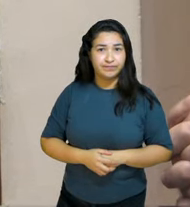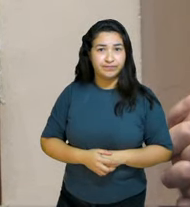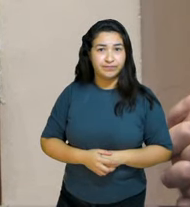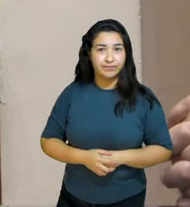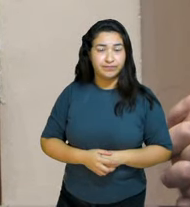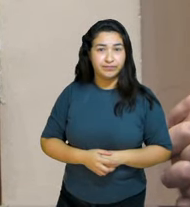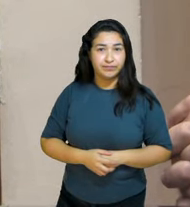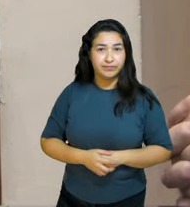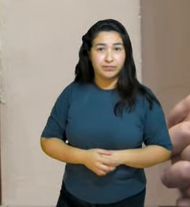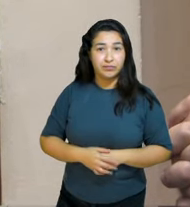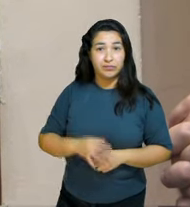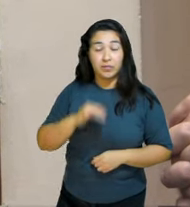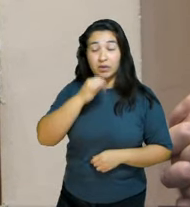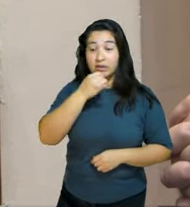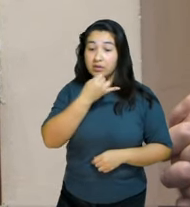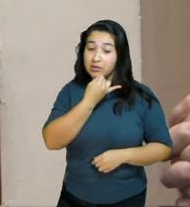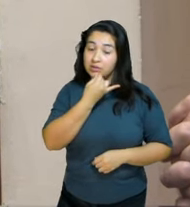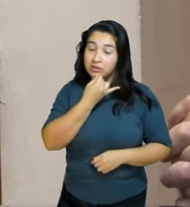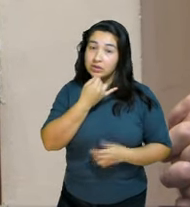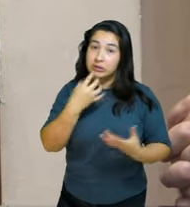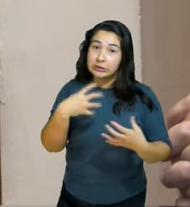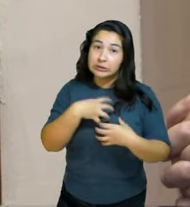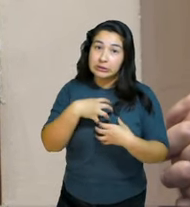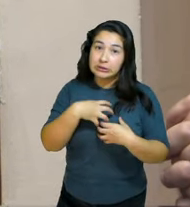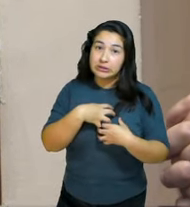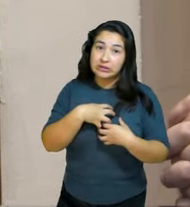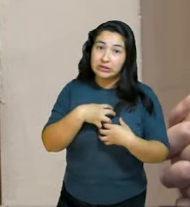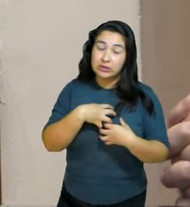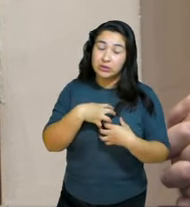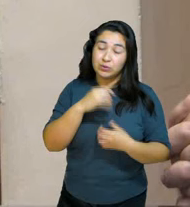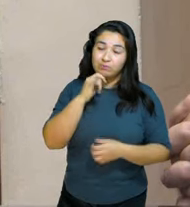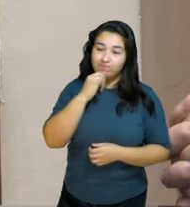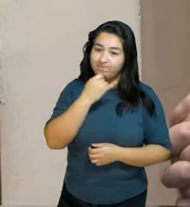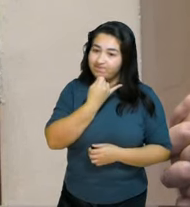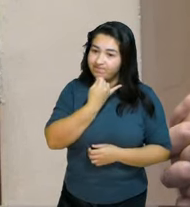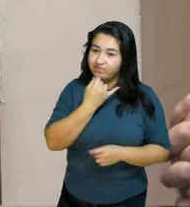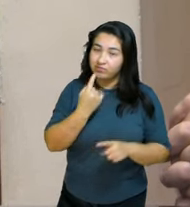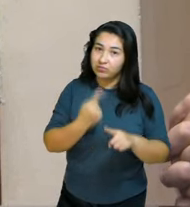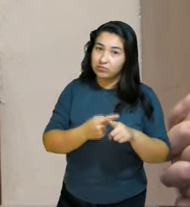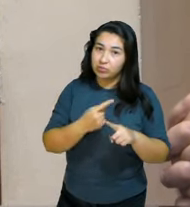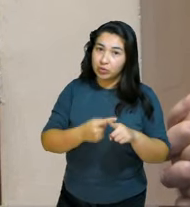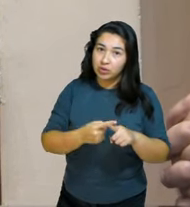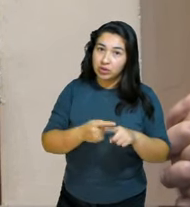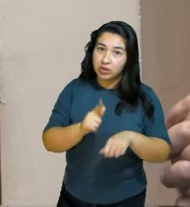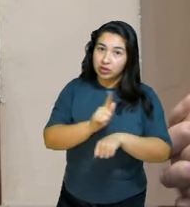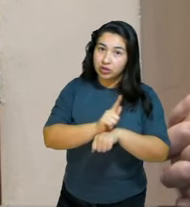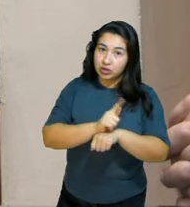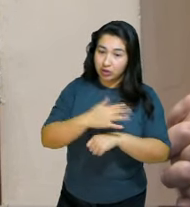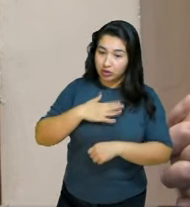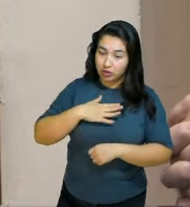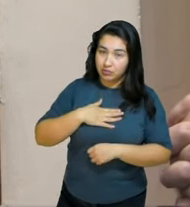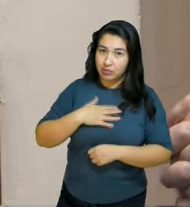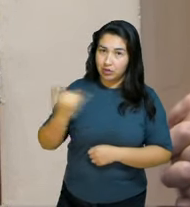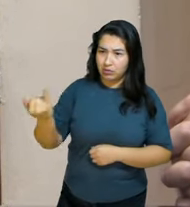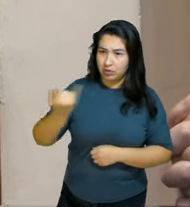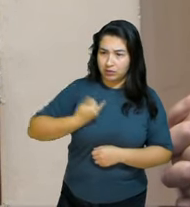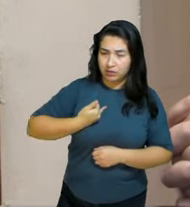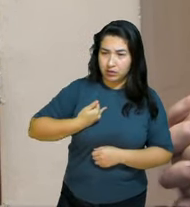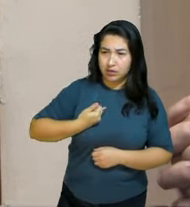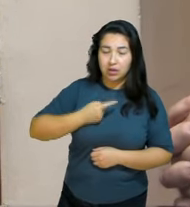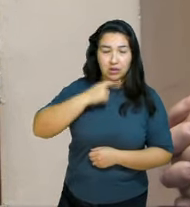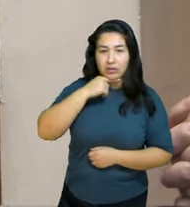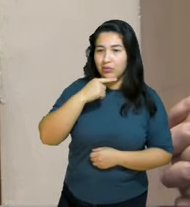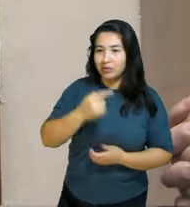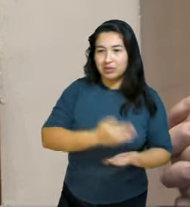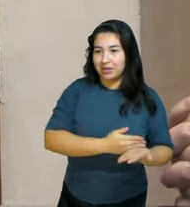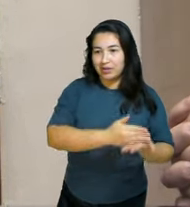E lamenta muito eu dizer isso, porque quando um gerente meu fala, olha, não tem mais condições de gerenciar,